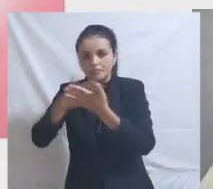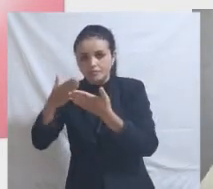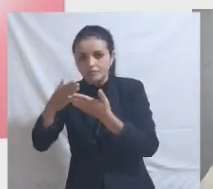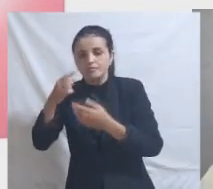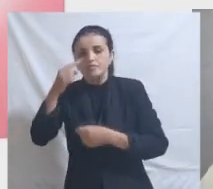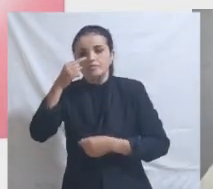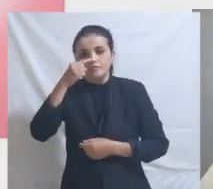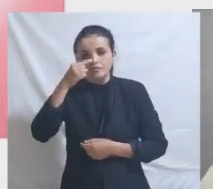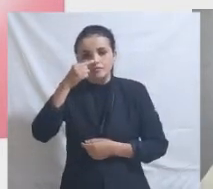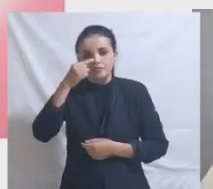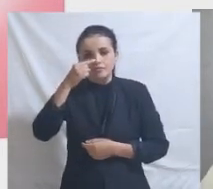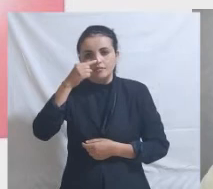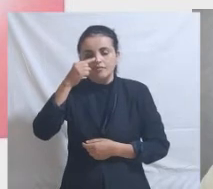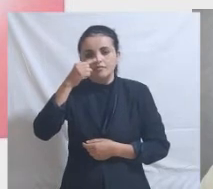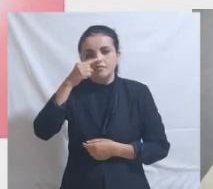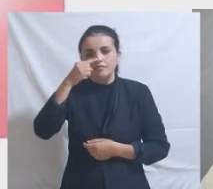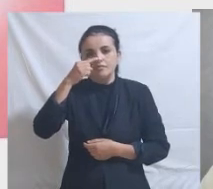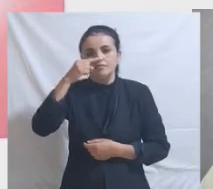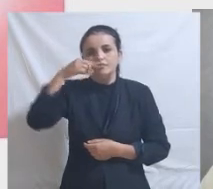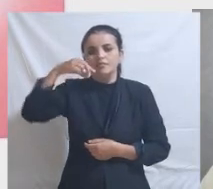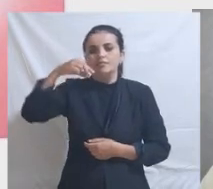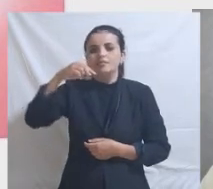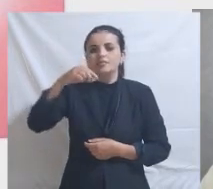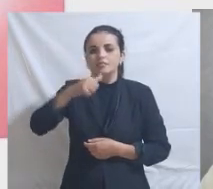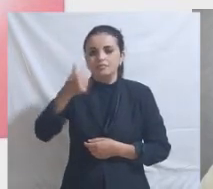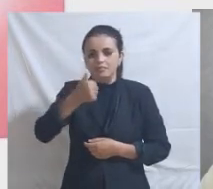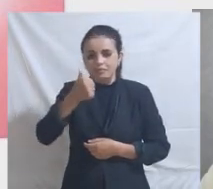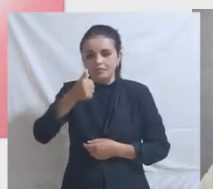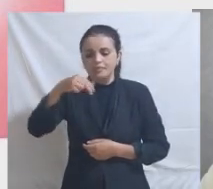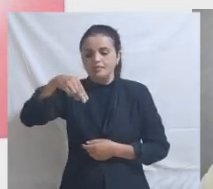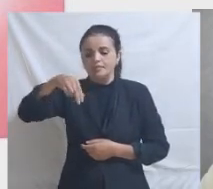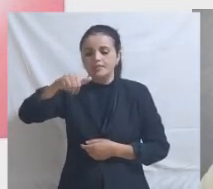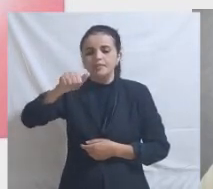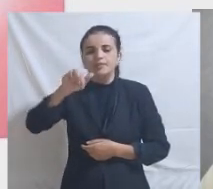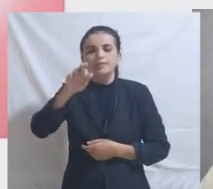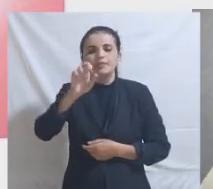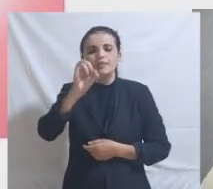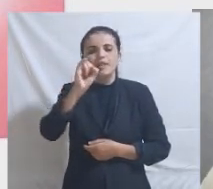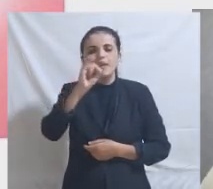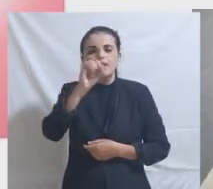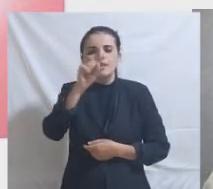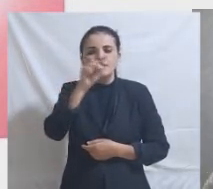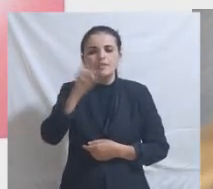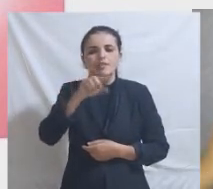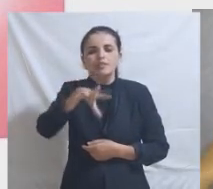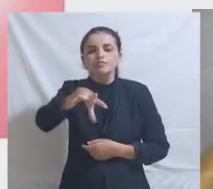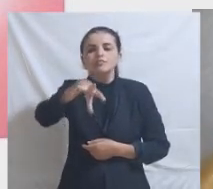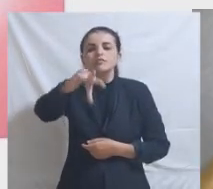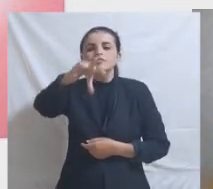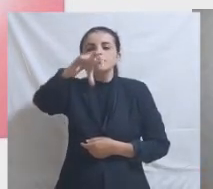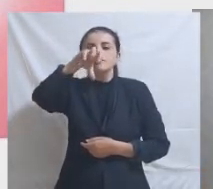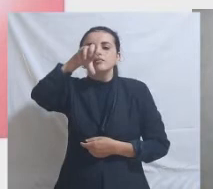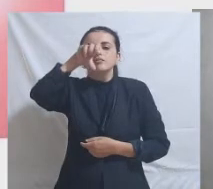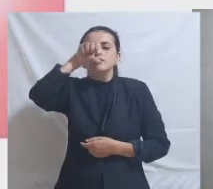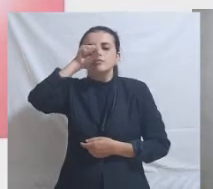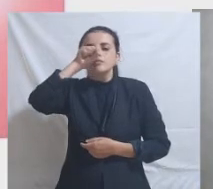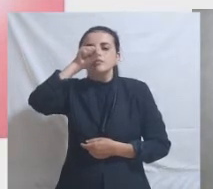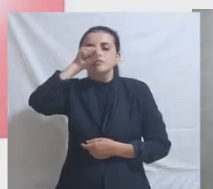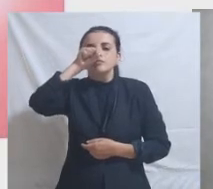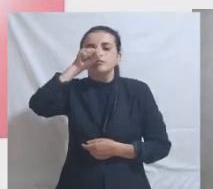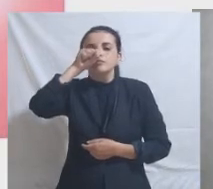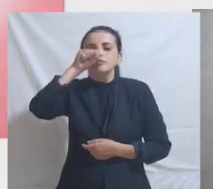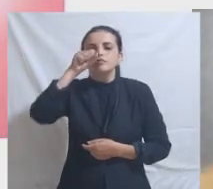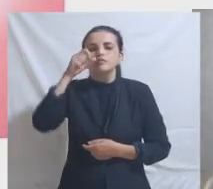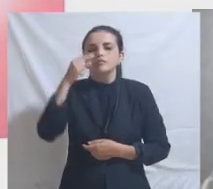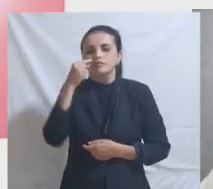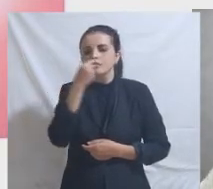nossas fossas nasais ou o nariz. Então, fossas nasais são cada um desses buracos que a gente tem no nariz.